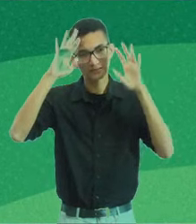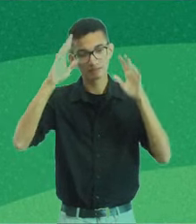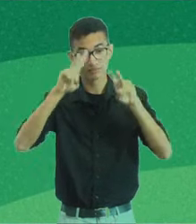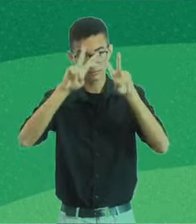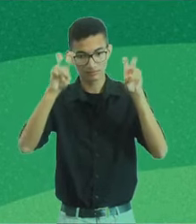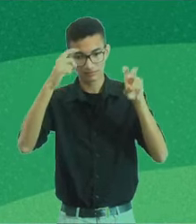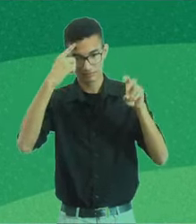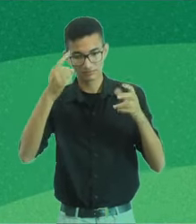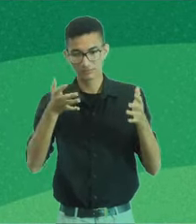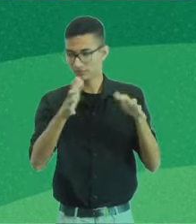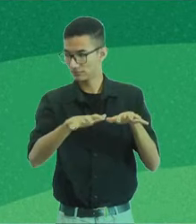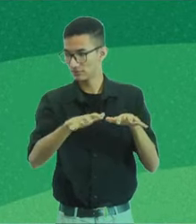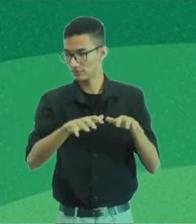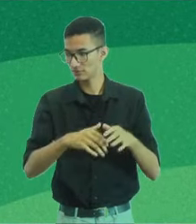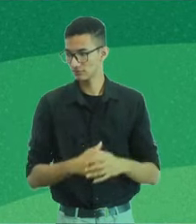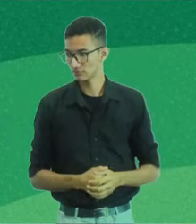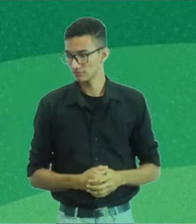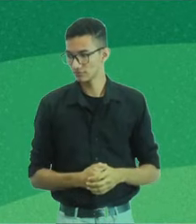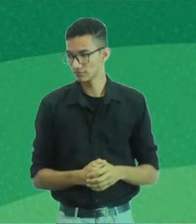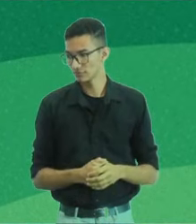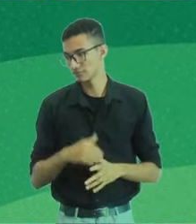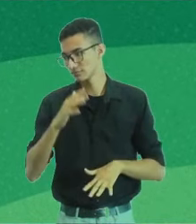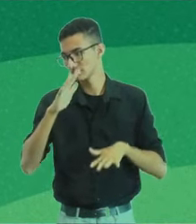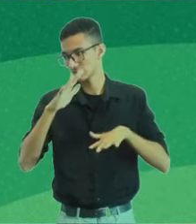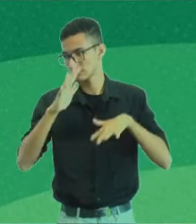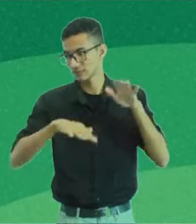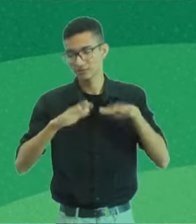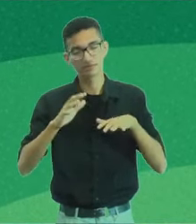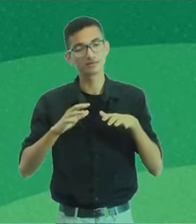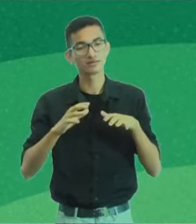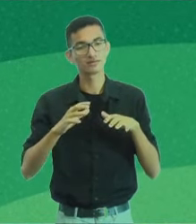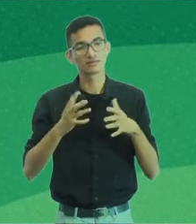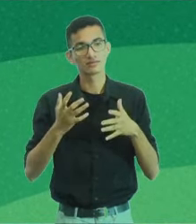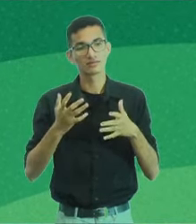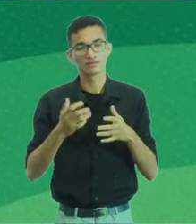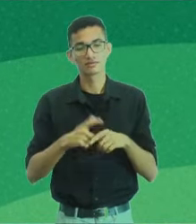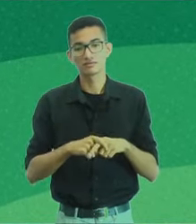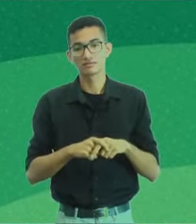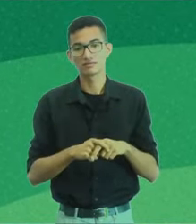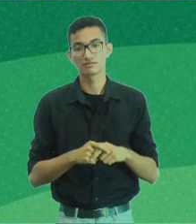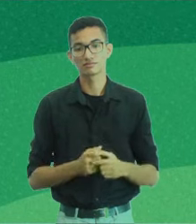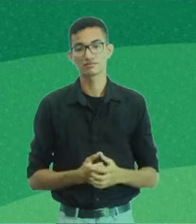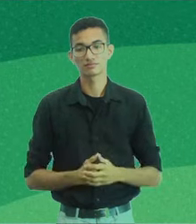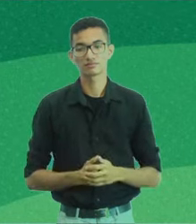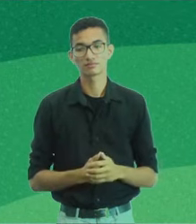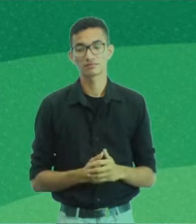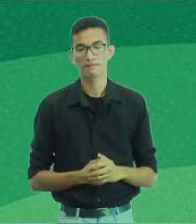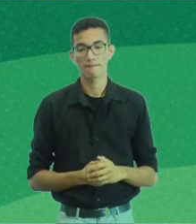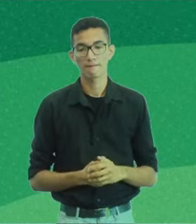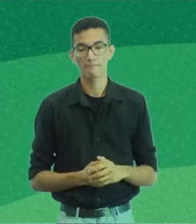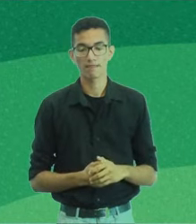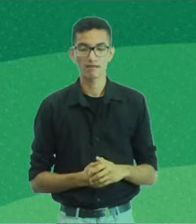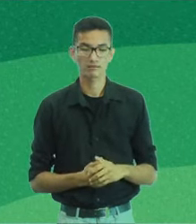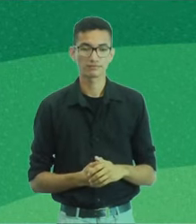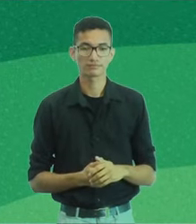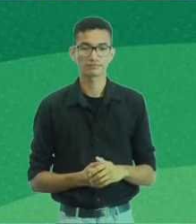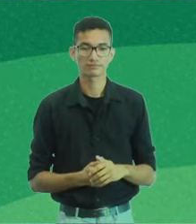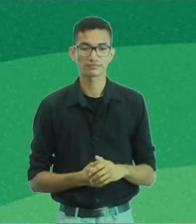isso porque muitas vezes a gente está aqui e